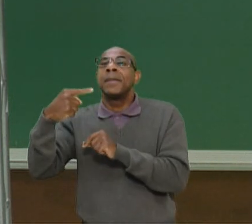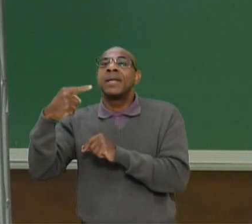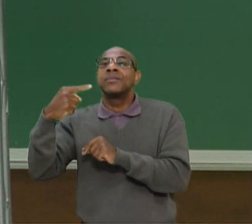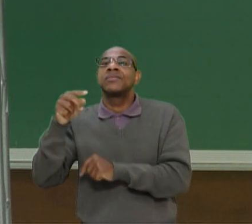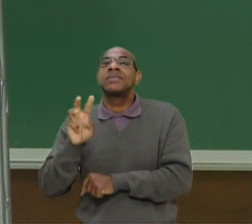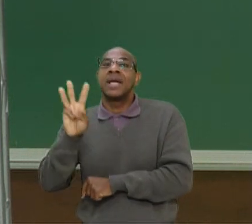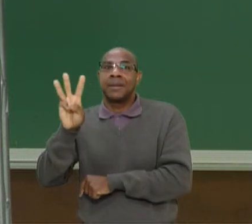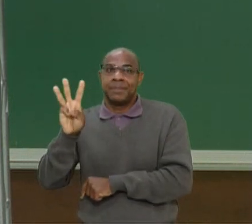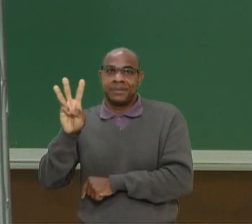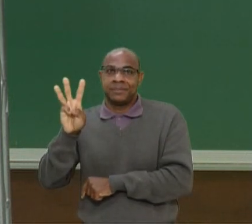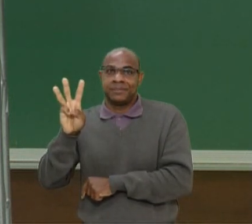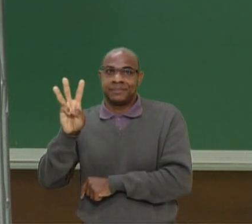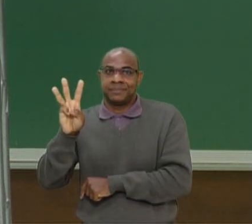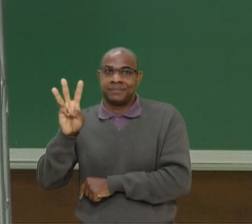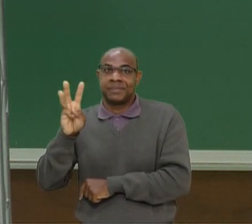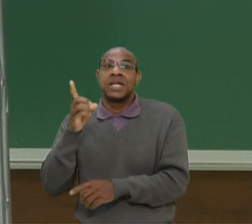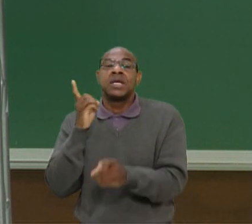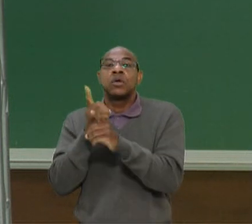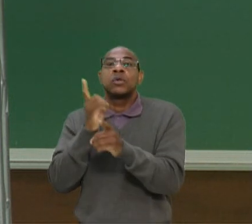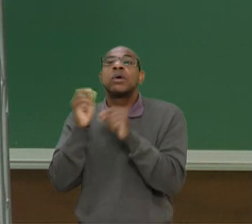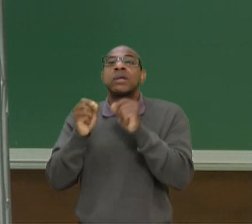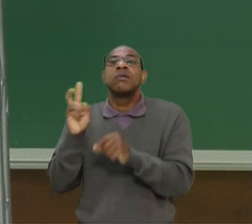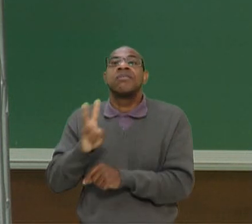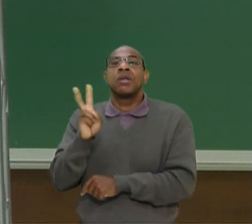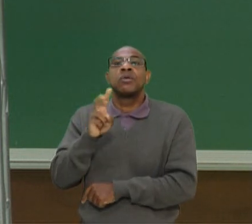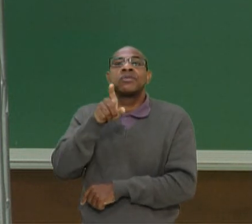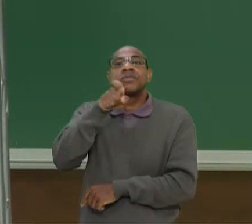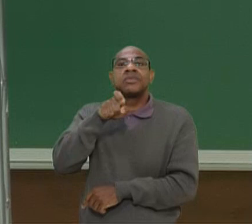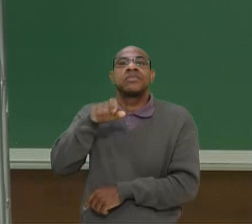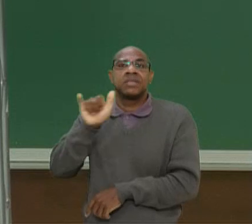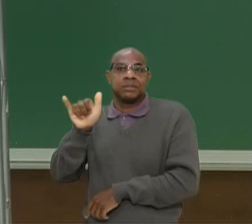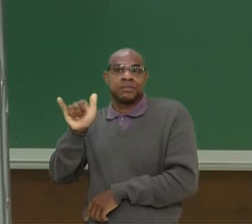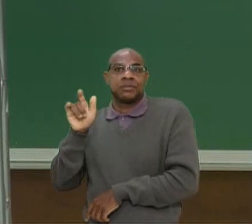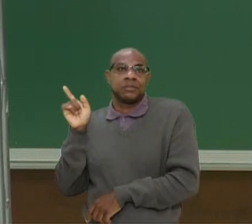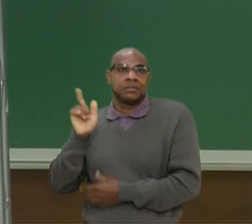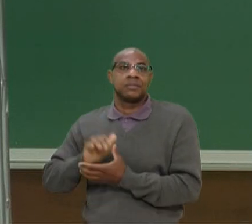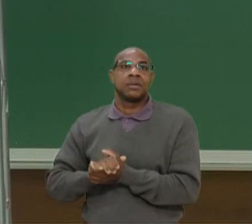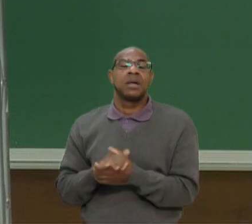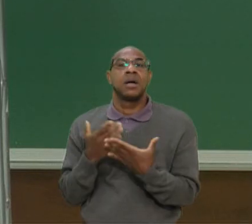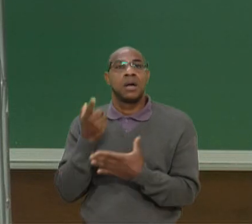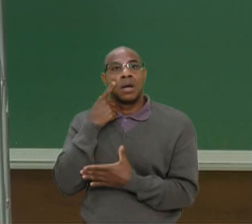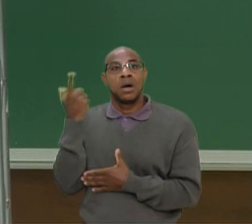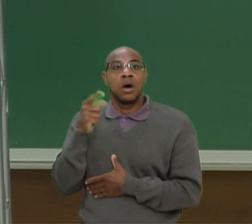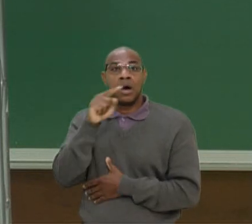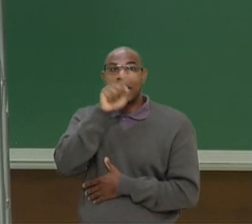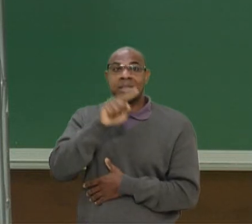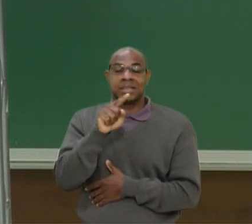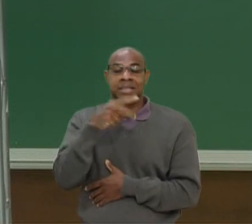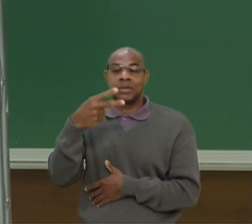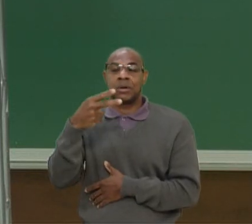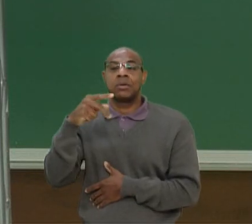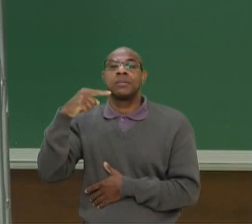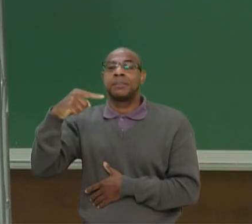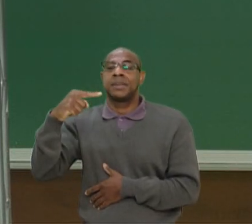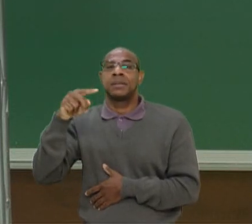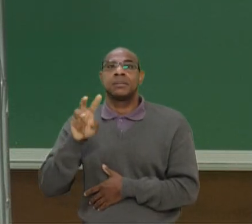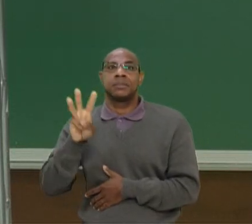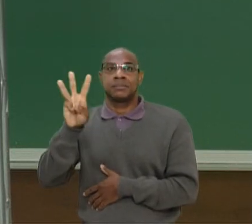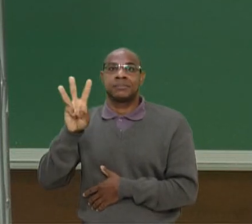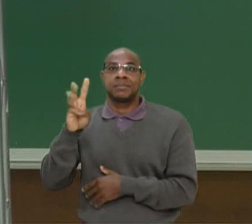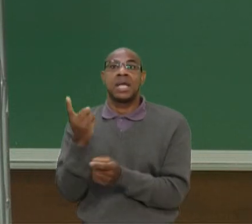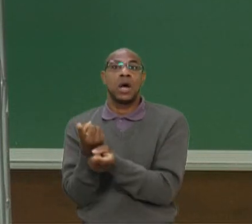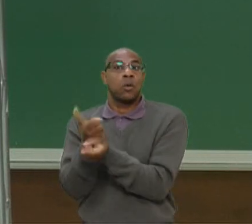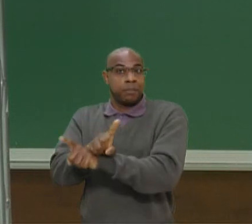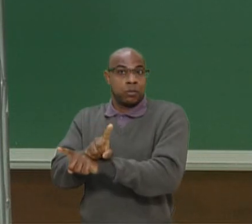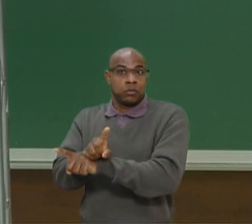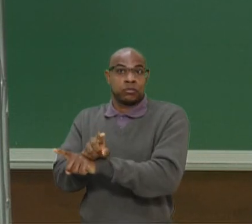valores de x e de y. Então, começamos exatamente por essa questão que z tem que ser igual ao oposto